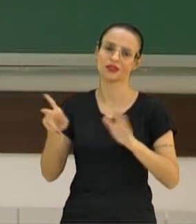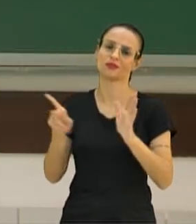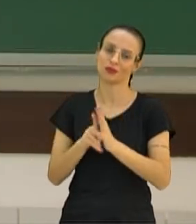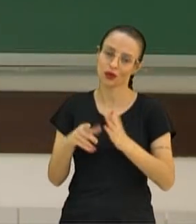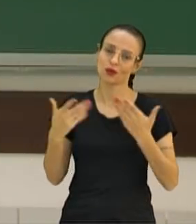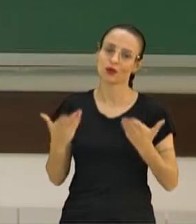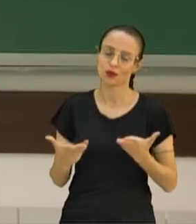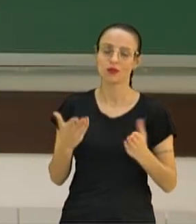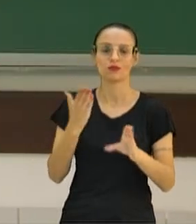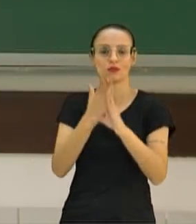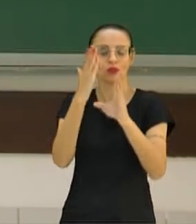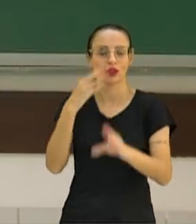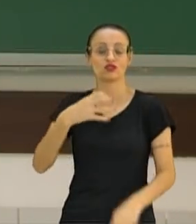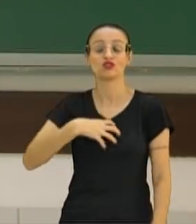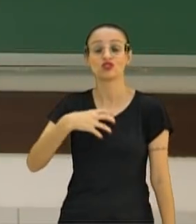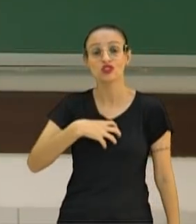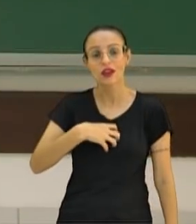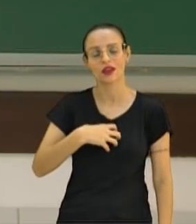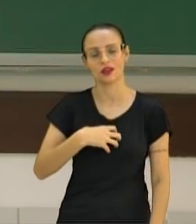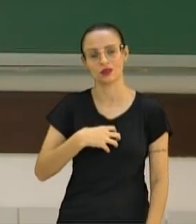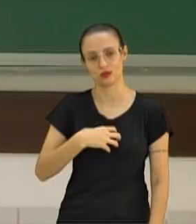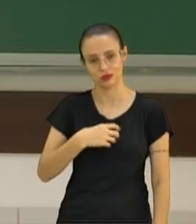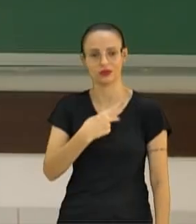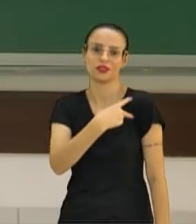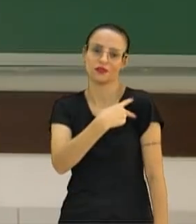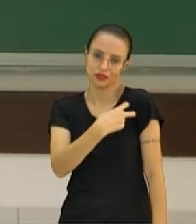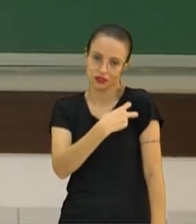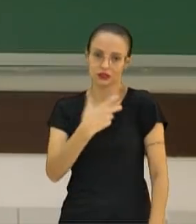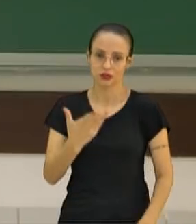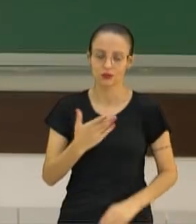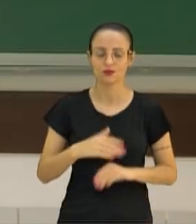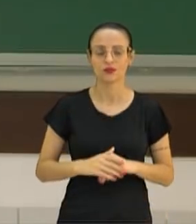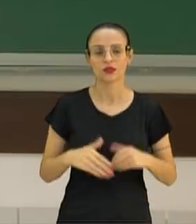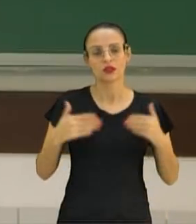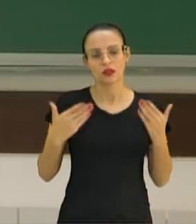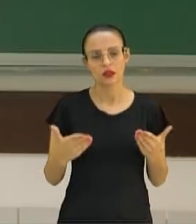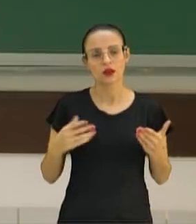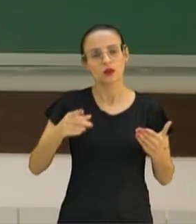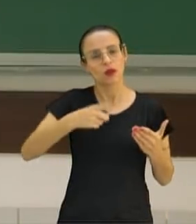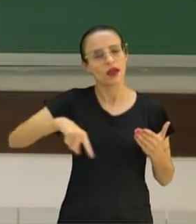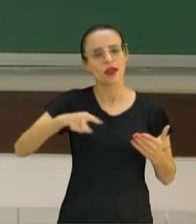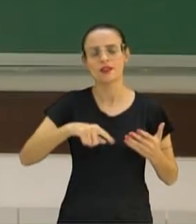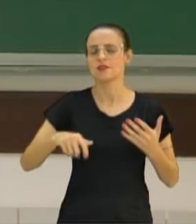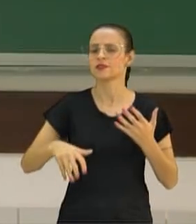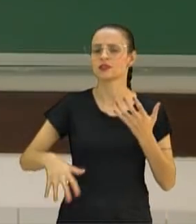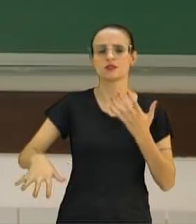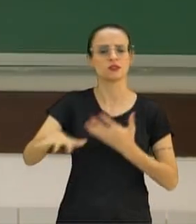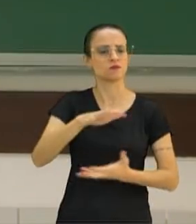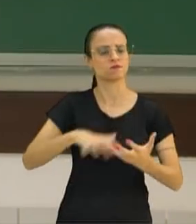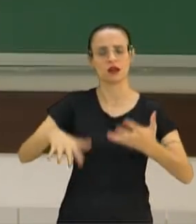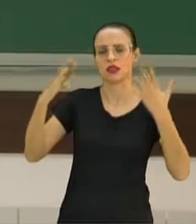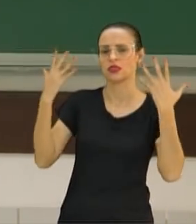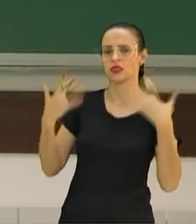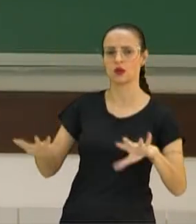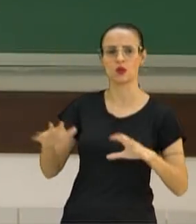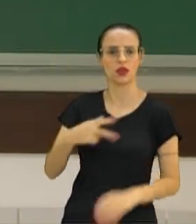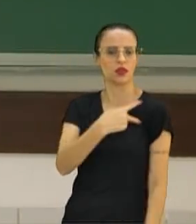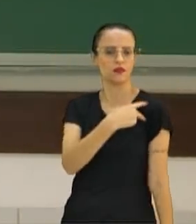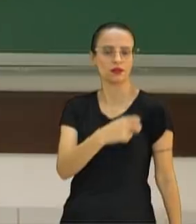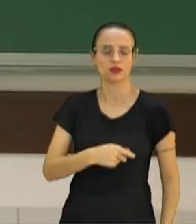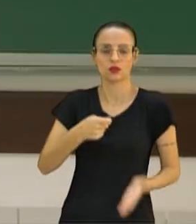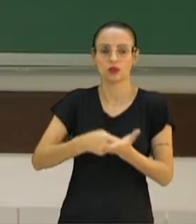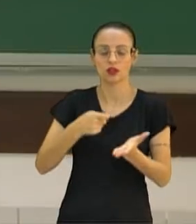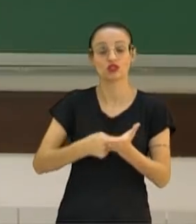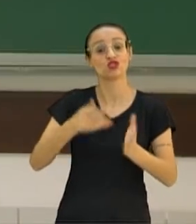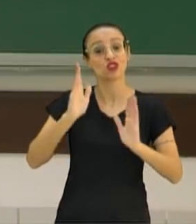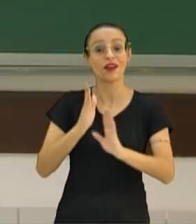transmitidas pela essa maneira de vacinação como era feita. Então, eles se revoltam com a vacinação obrigatória, já